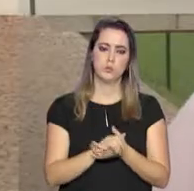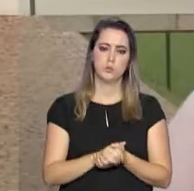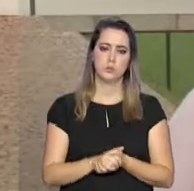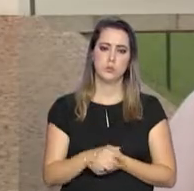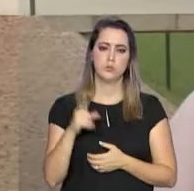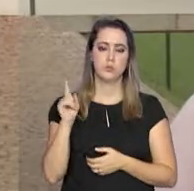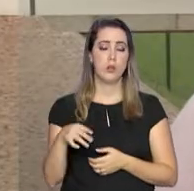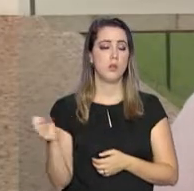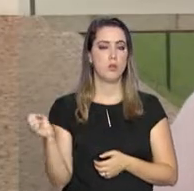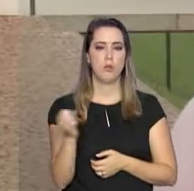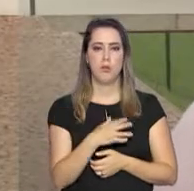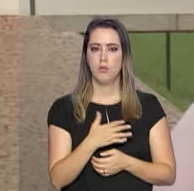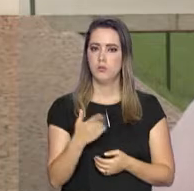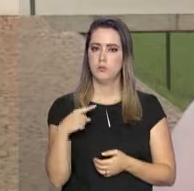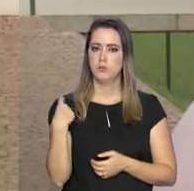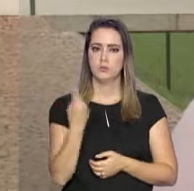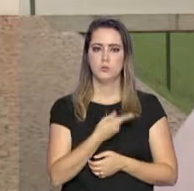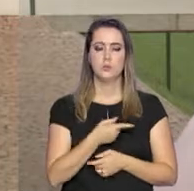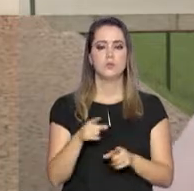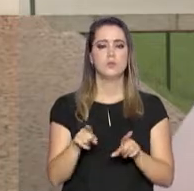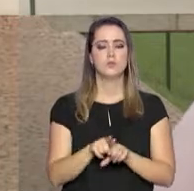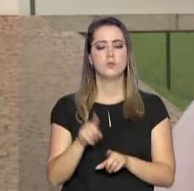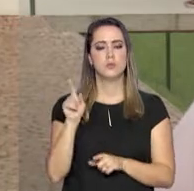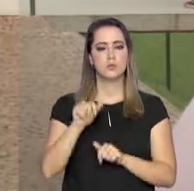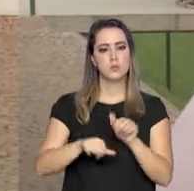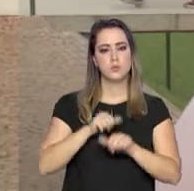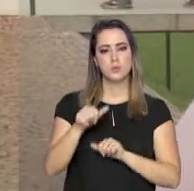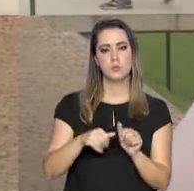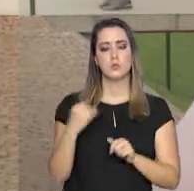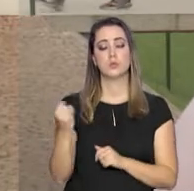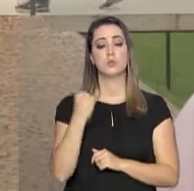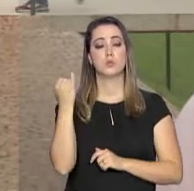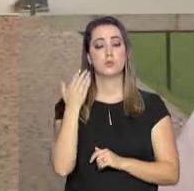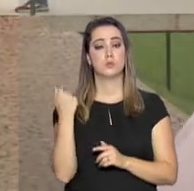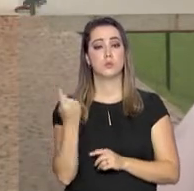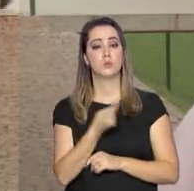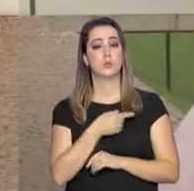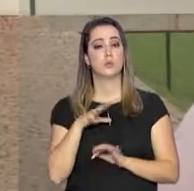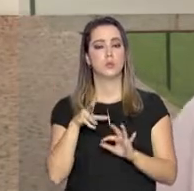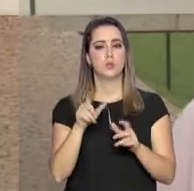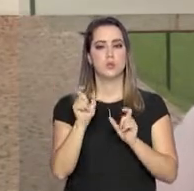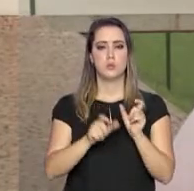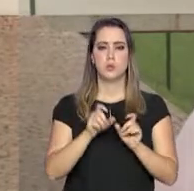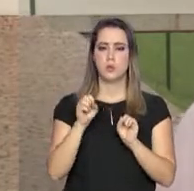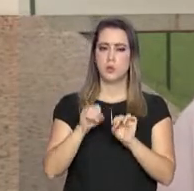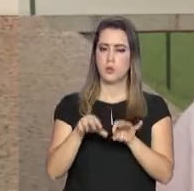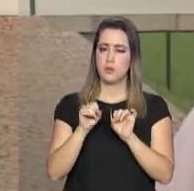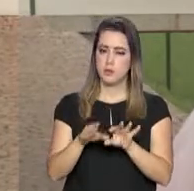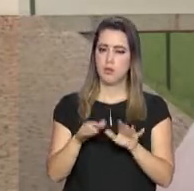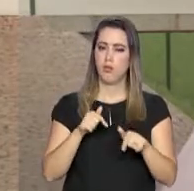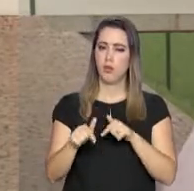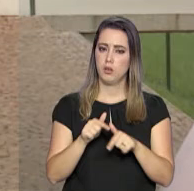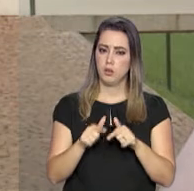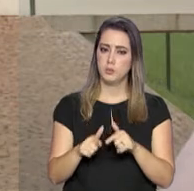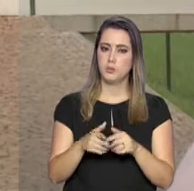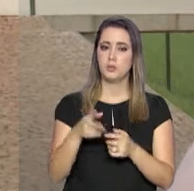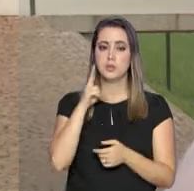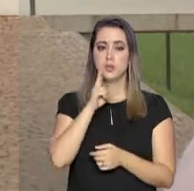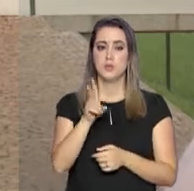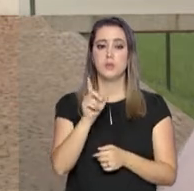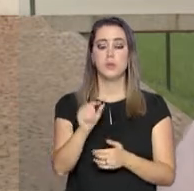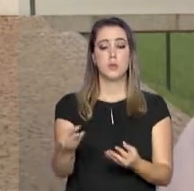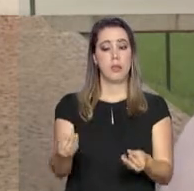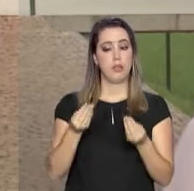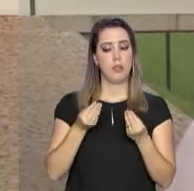inovadora eu acho que pra gente é bastante mudança ea gente acha que todo mundo que trabalha com educação está super ansioso para ver o que ela